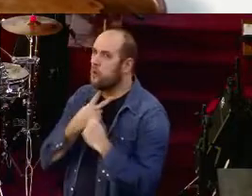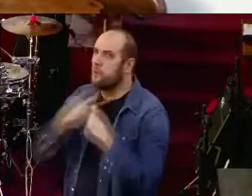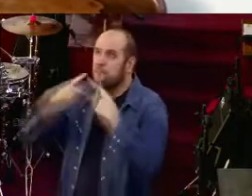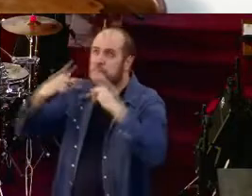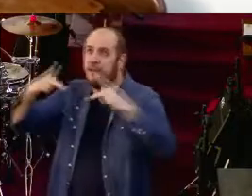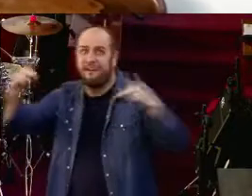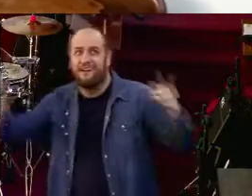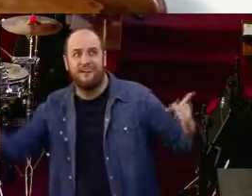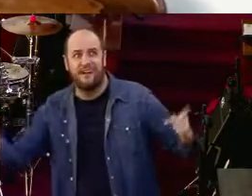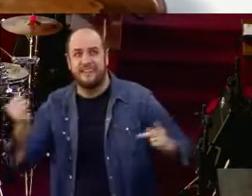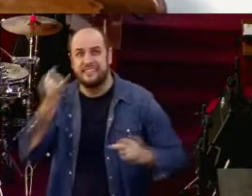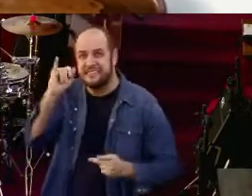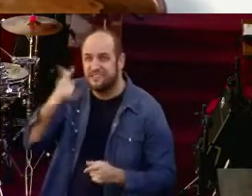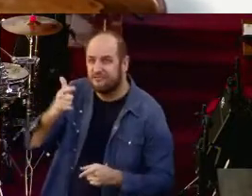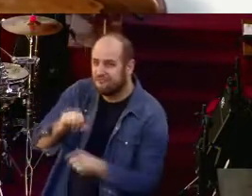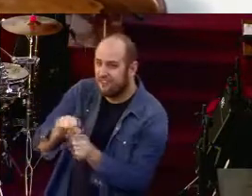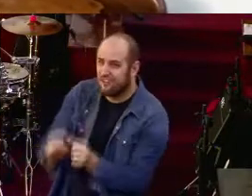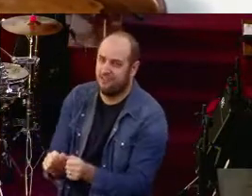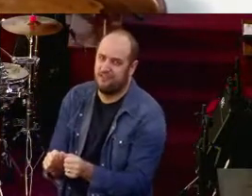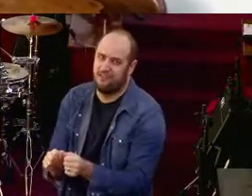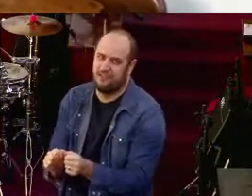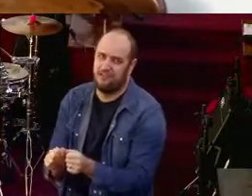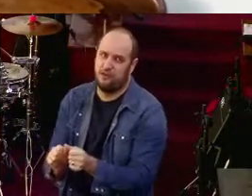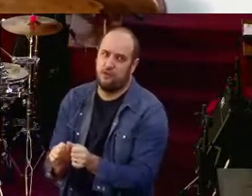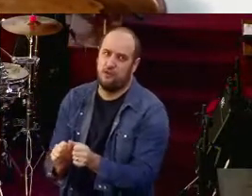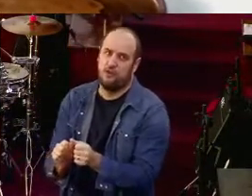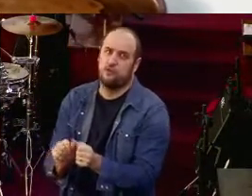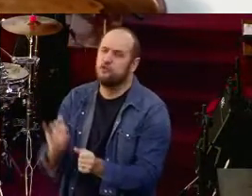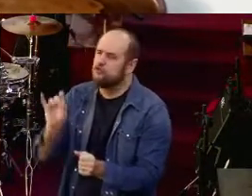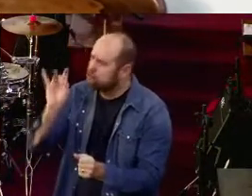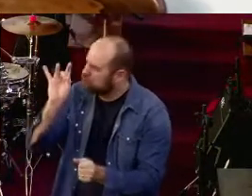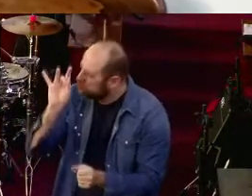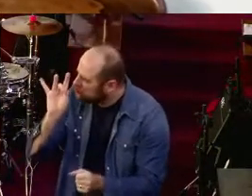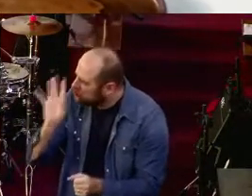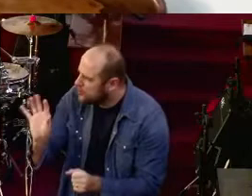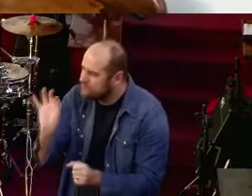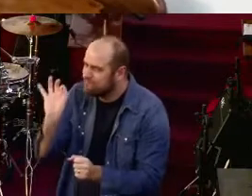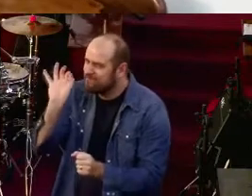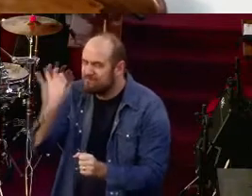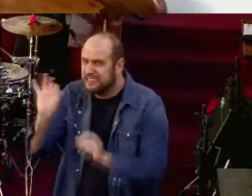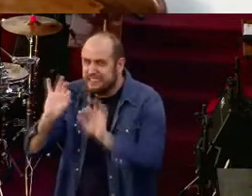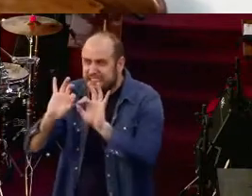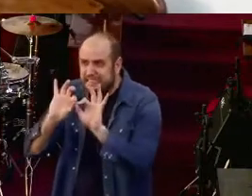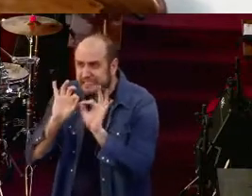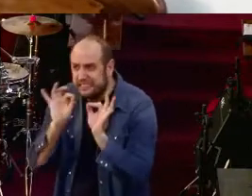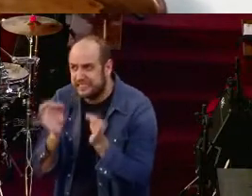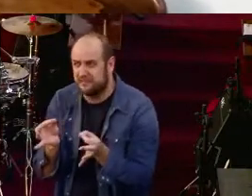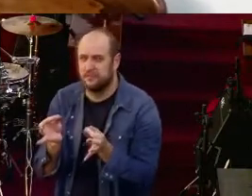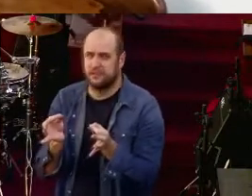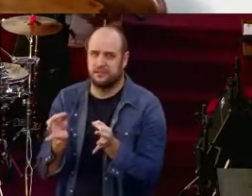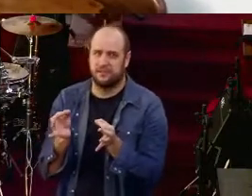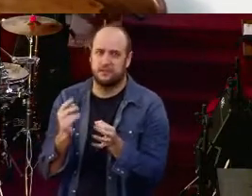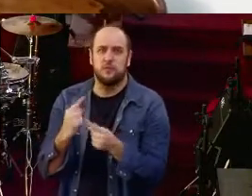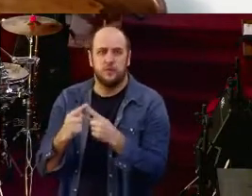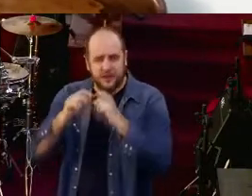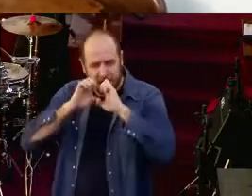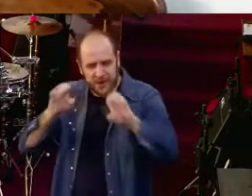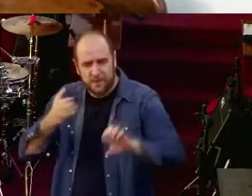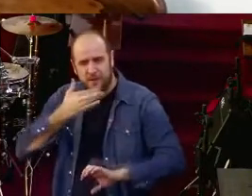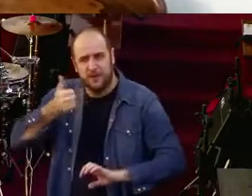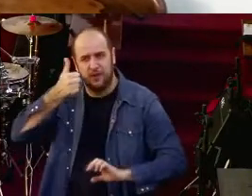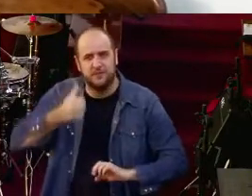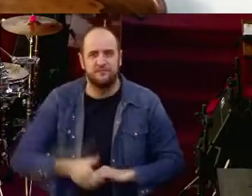do reino e não poderá pregar a graça. Então, só por causa disso. Percebe o que é? Temos que cumprir o que